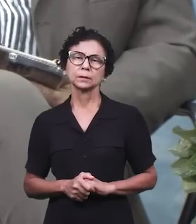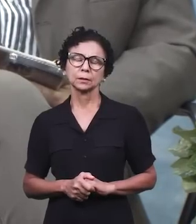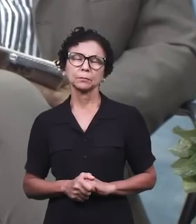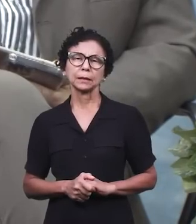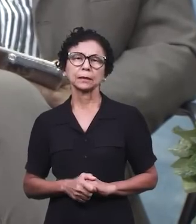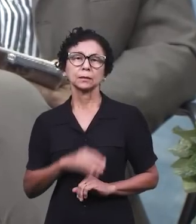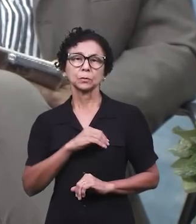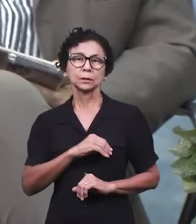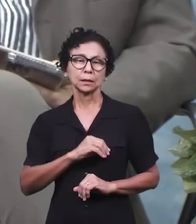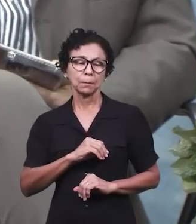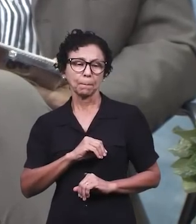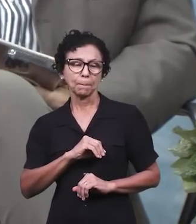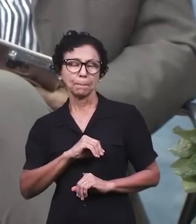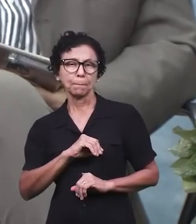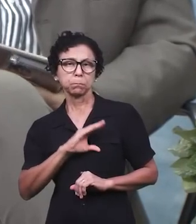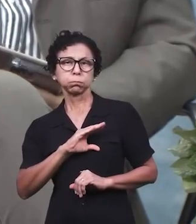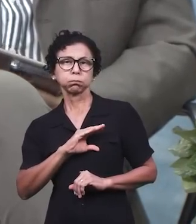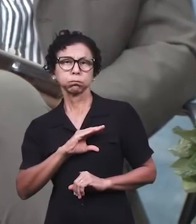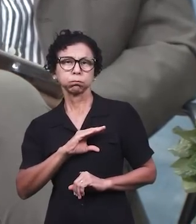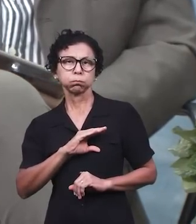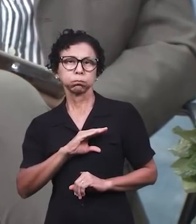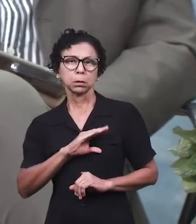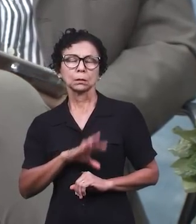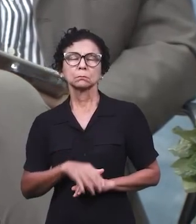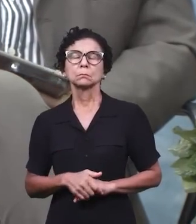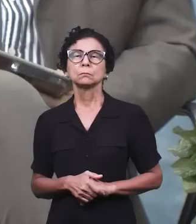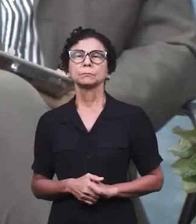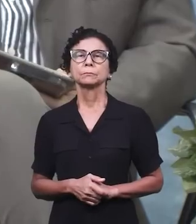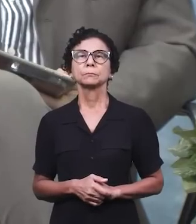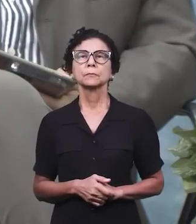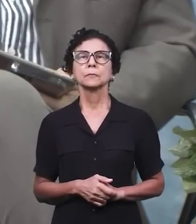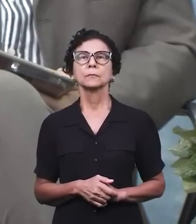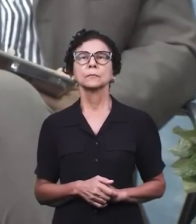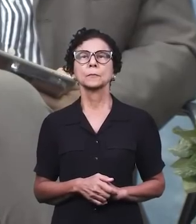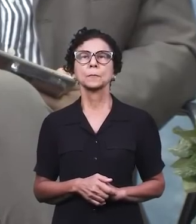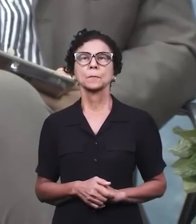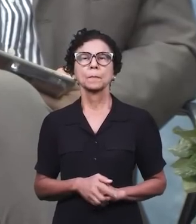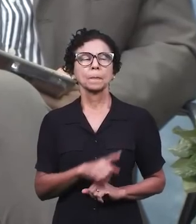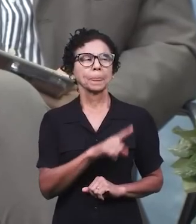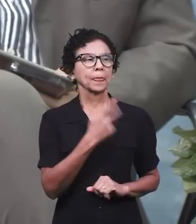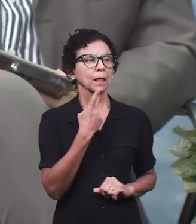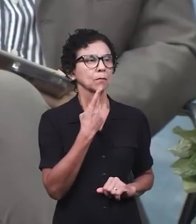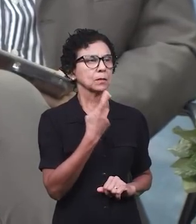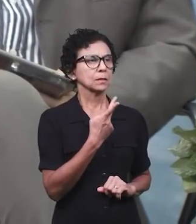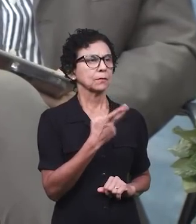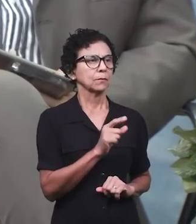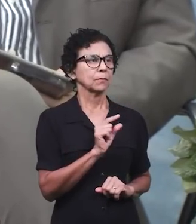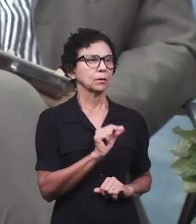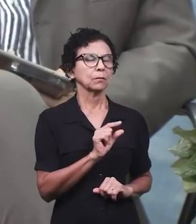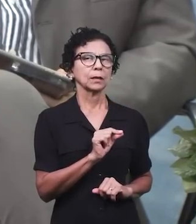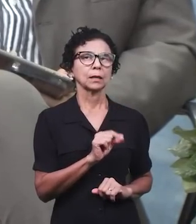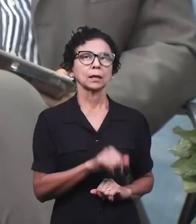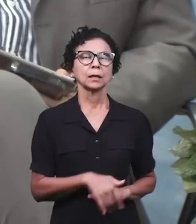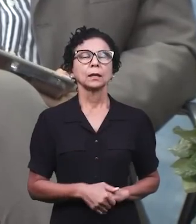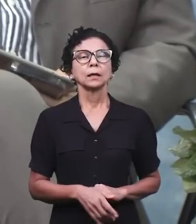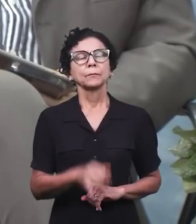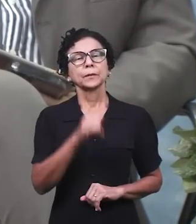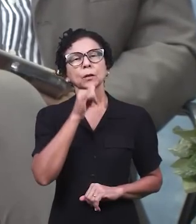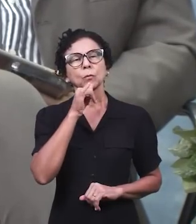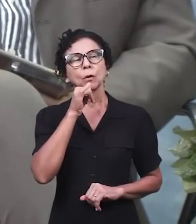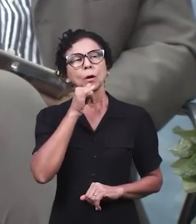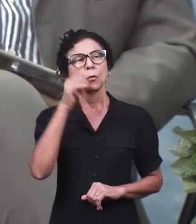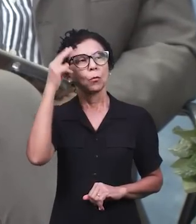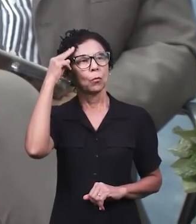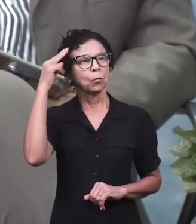muito eficaz na gestão financeira. E todos esses, como você diz, a palavra, todos esses, o caso de José, por